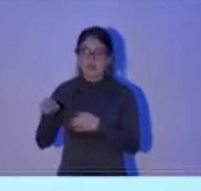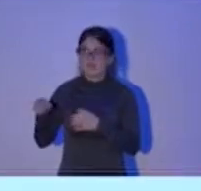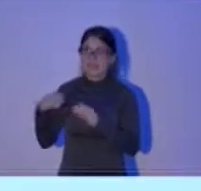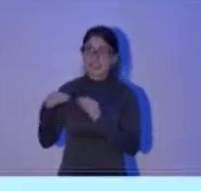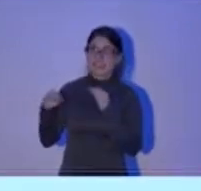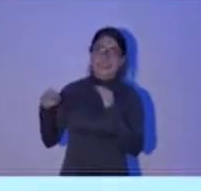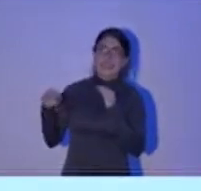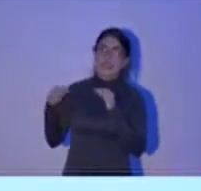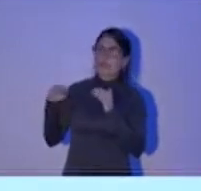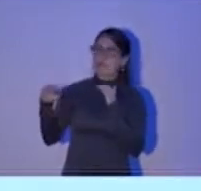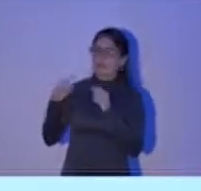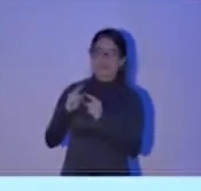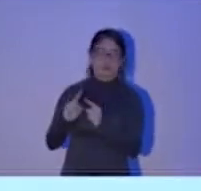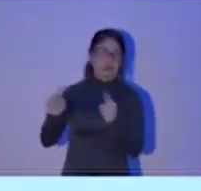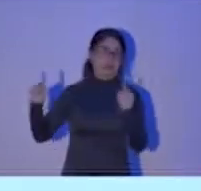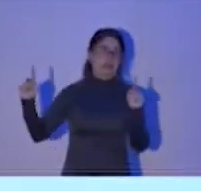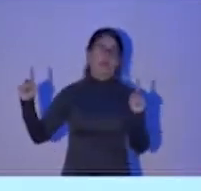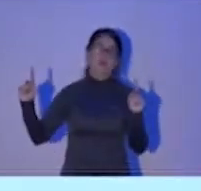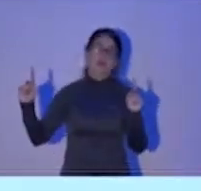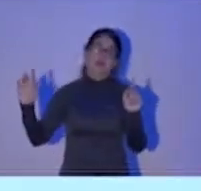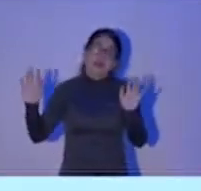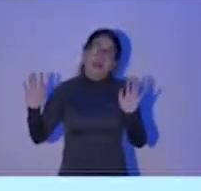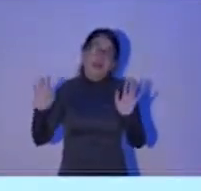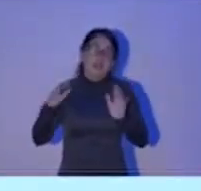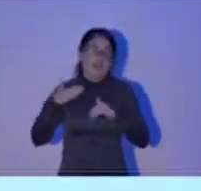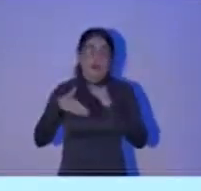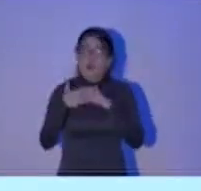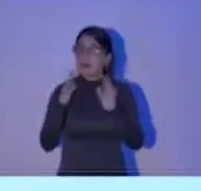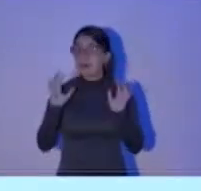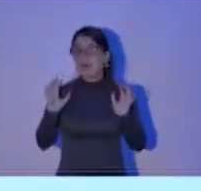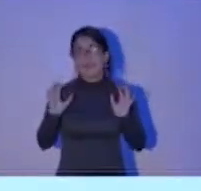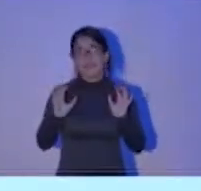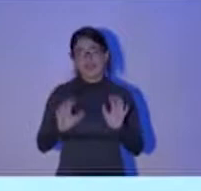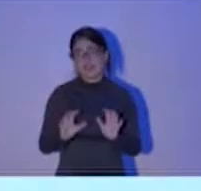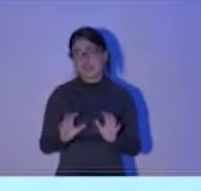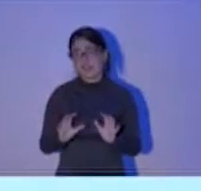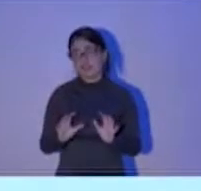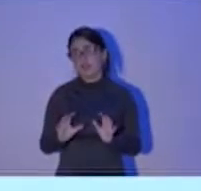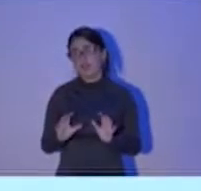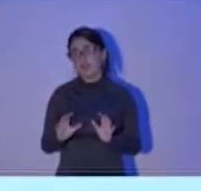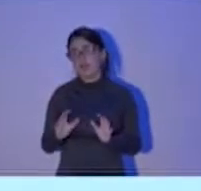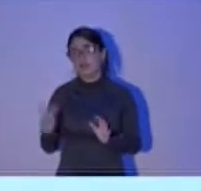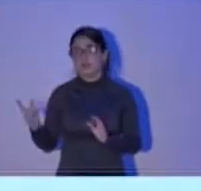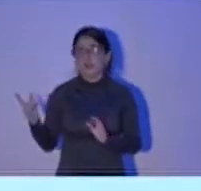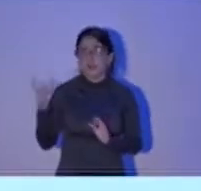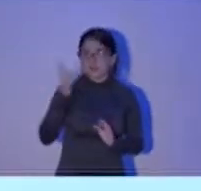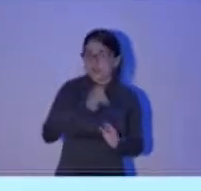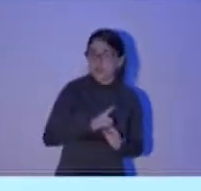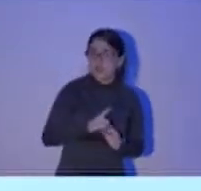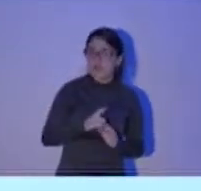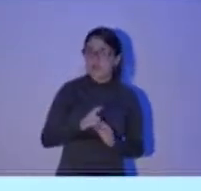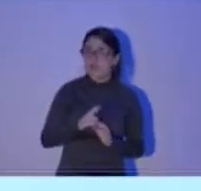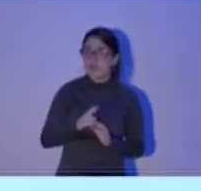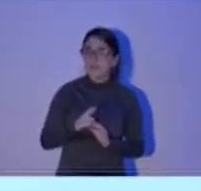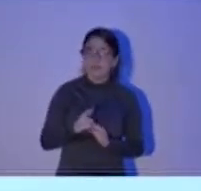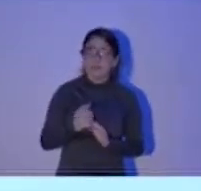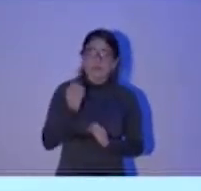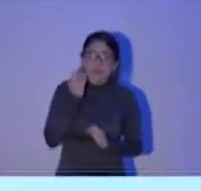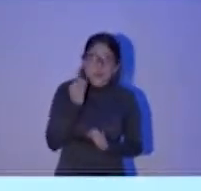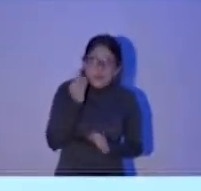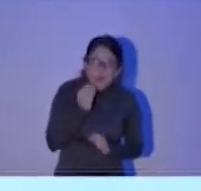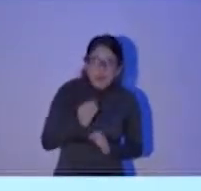próximos, mas esse é o caminho do desenvolvimento, esse é o caminho da busca por uma